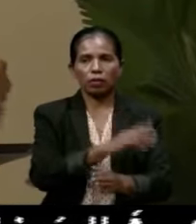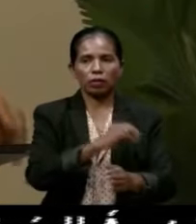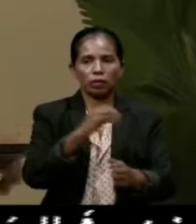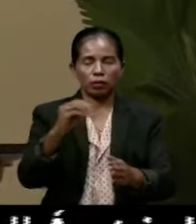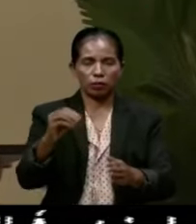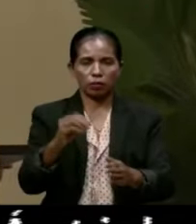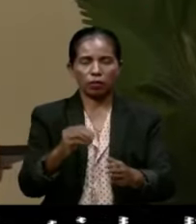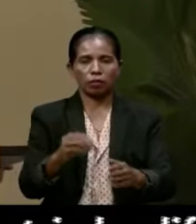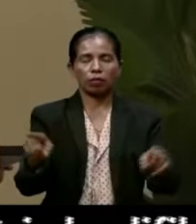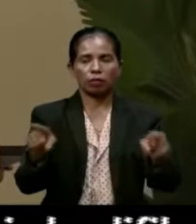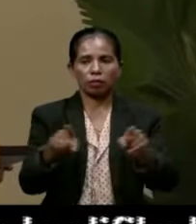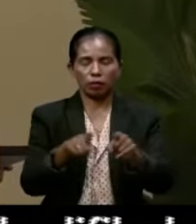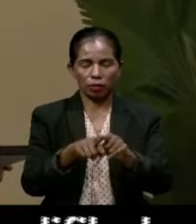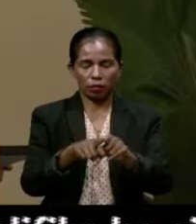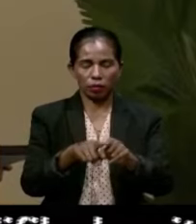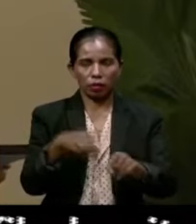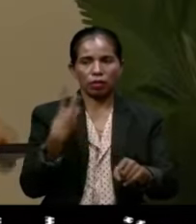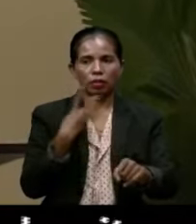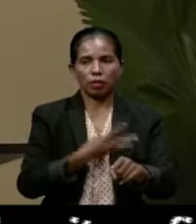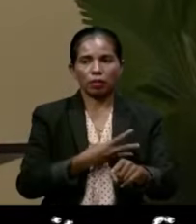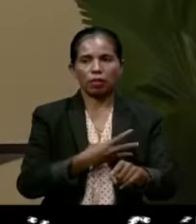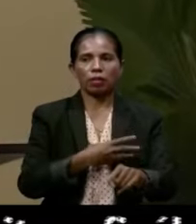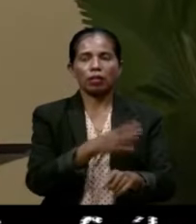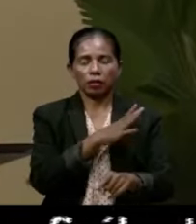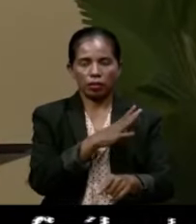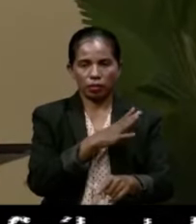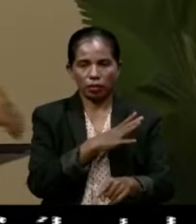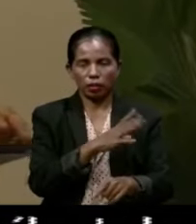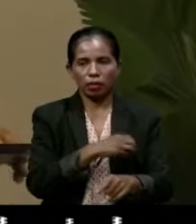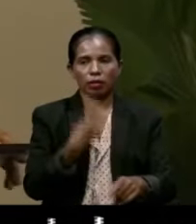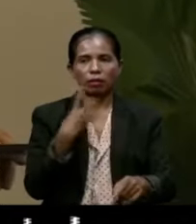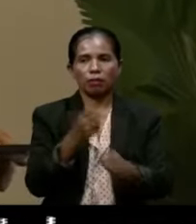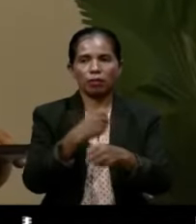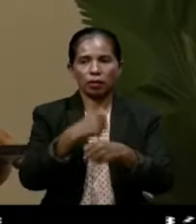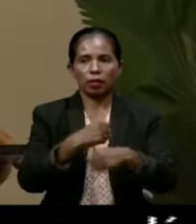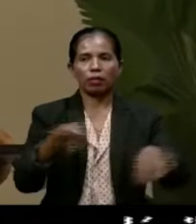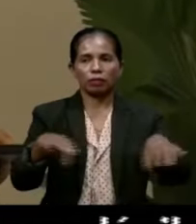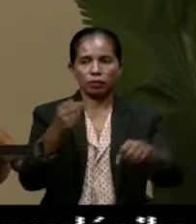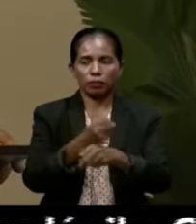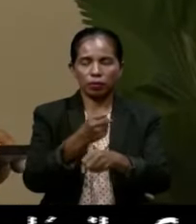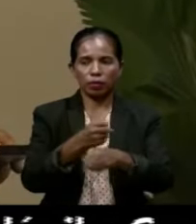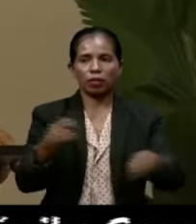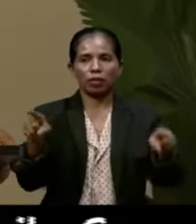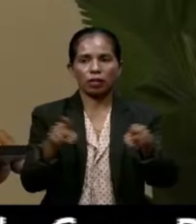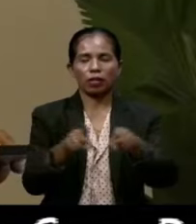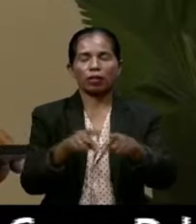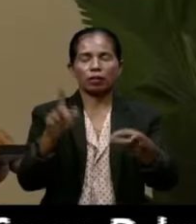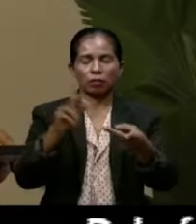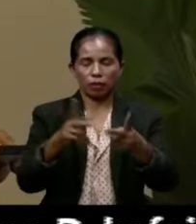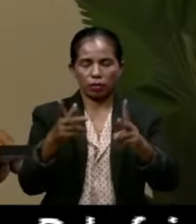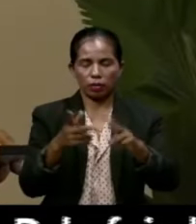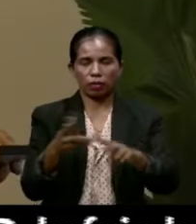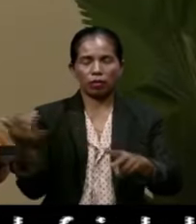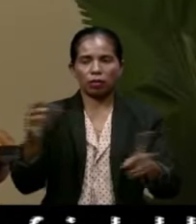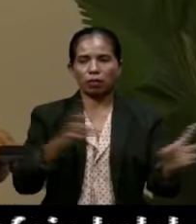espera ela, nesta ministra, investidora, ne, espera ela, cata. Imi bel hal ini sih bisa makas anes anes empat seri ya,